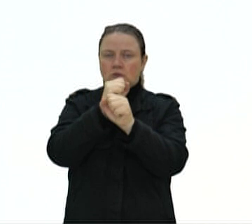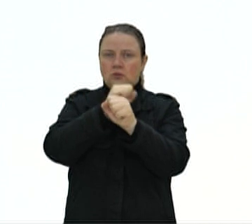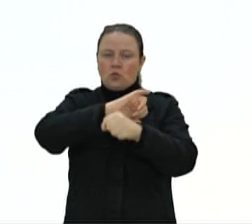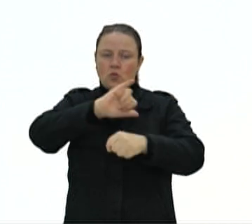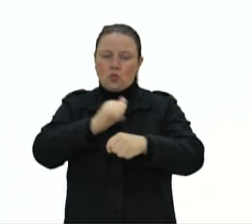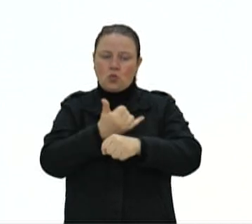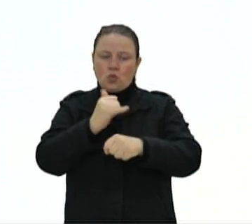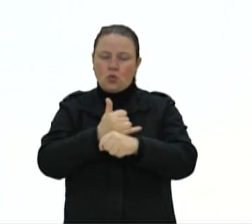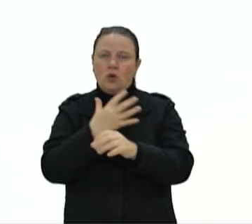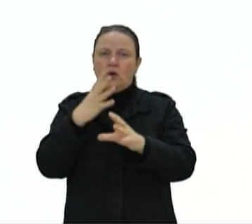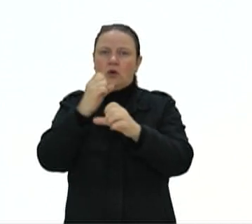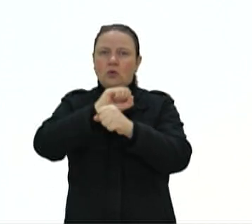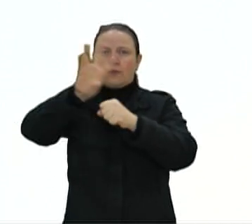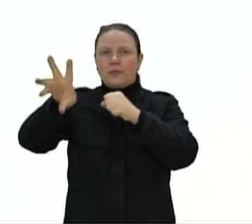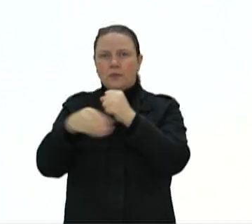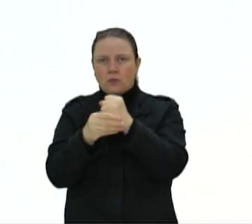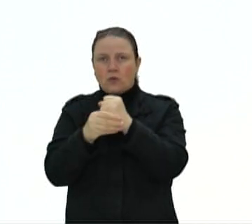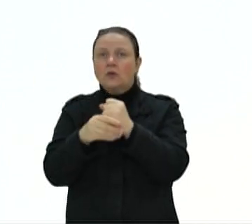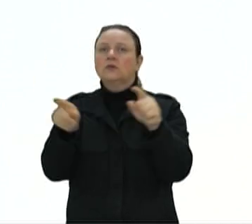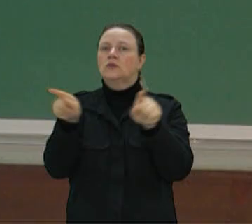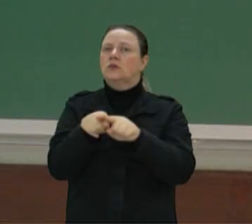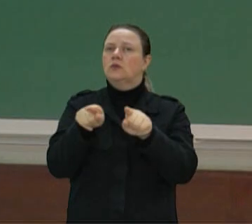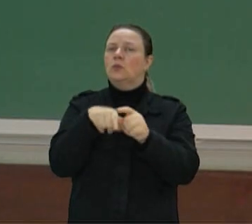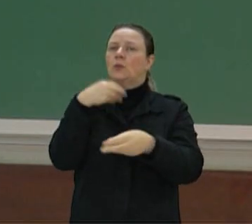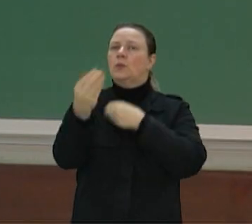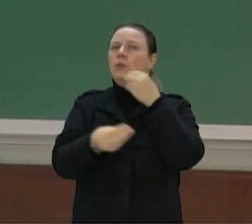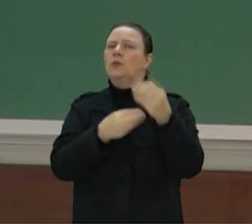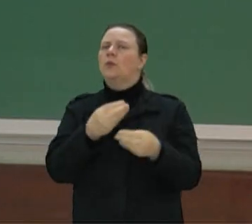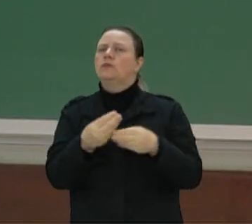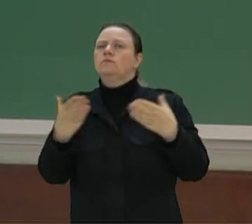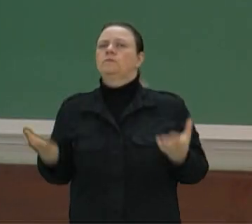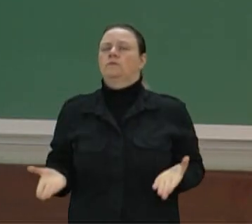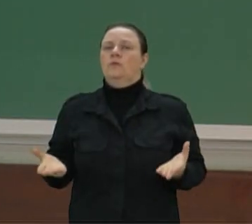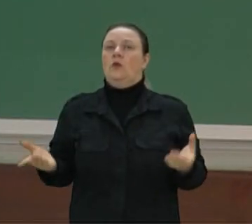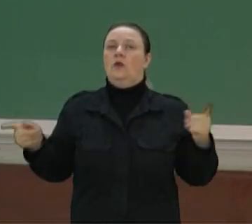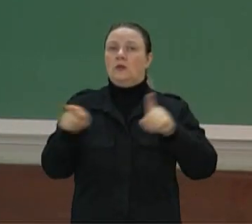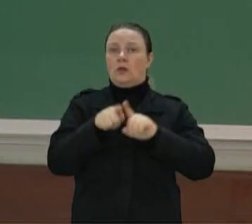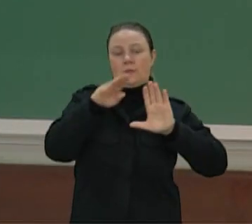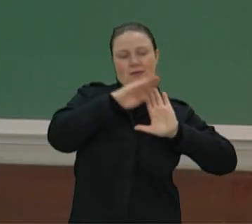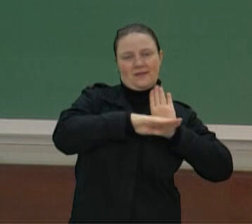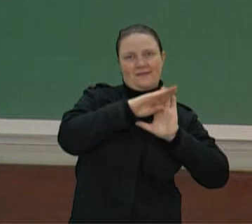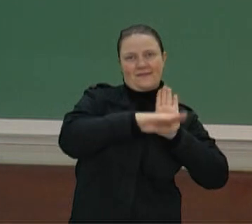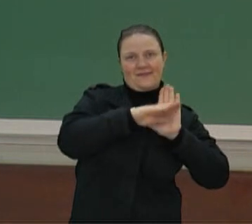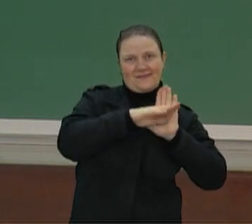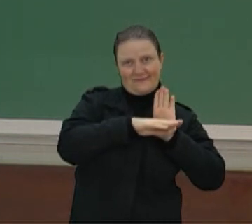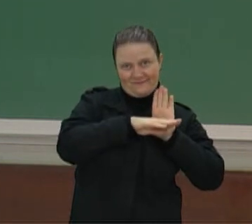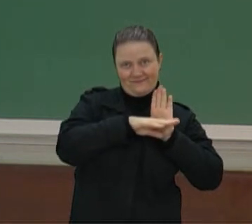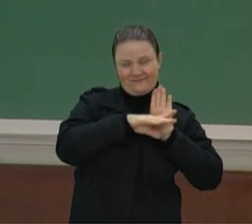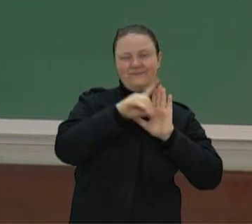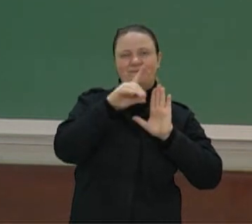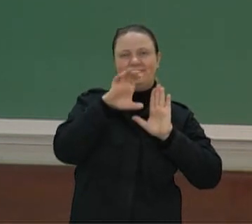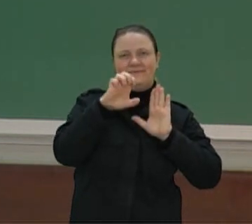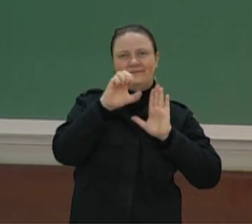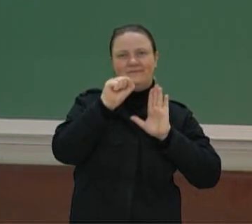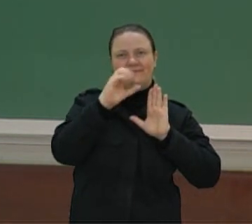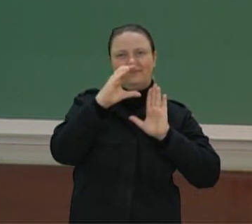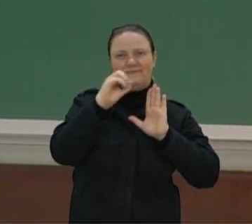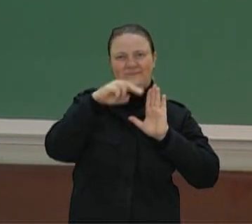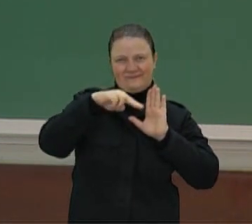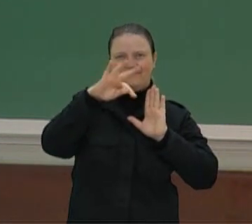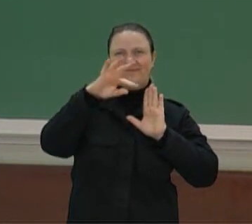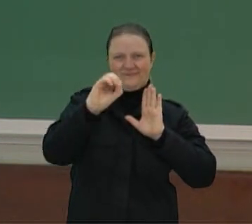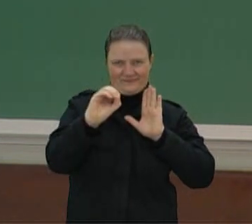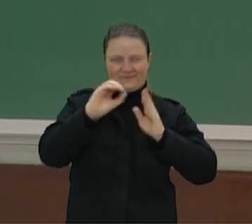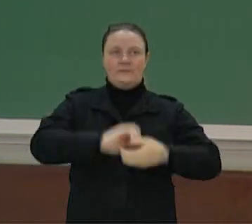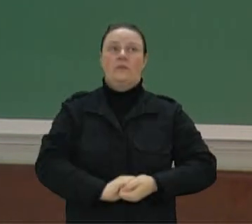de acréscimo, né? Vimos os juros como forma de acréscimo e o desconto também, beleza, pessoal?